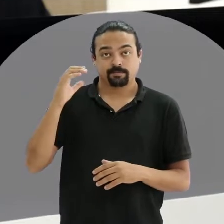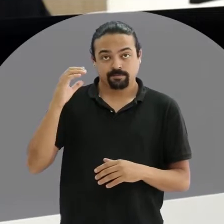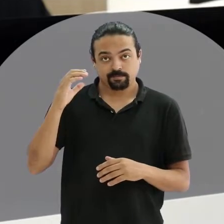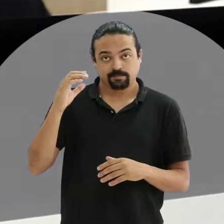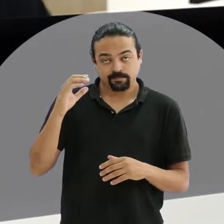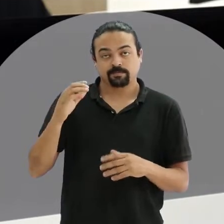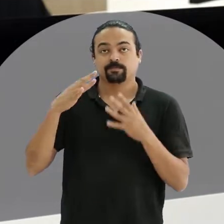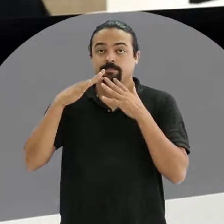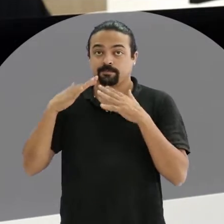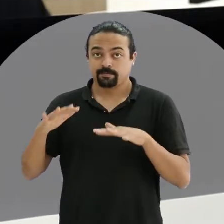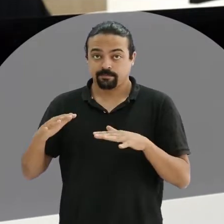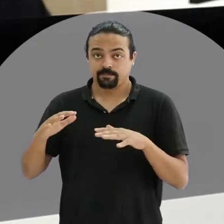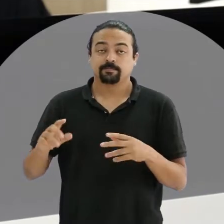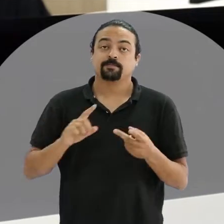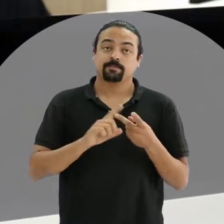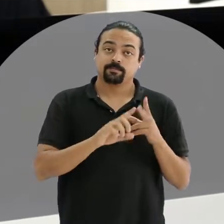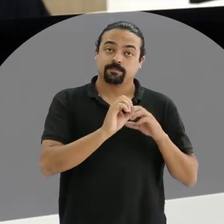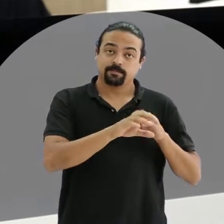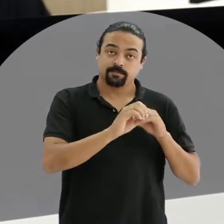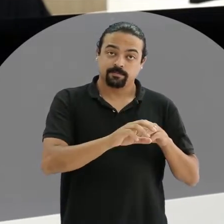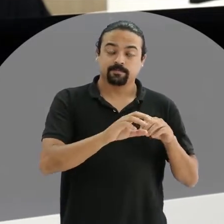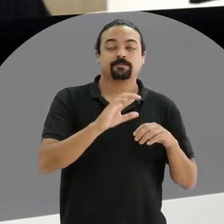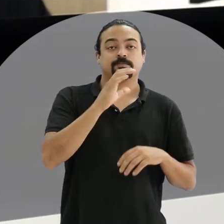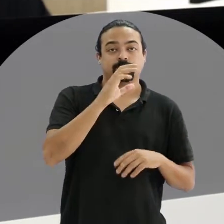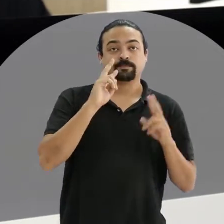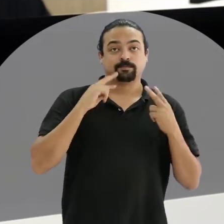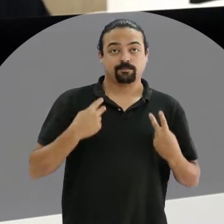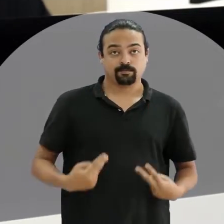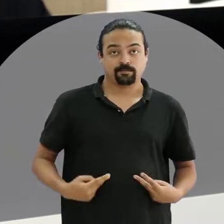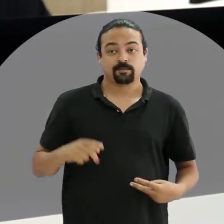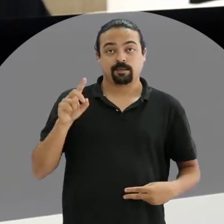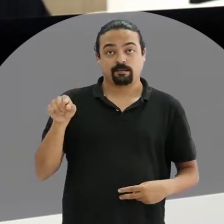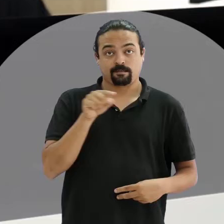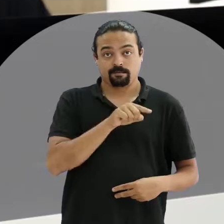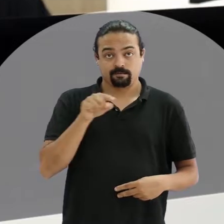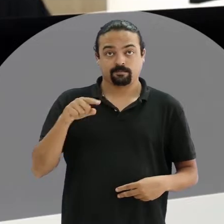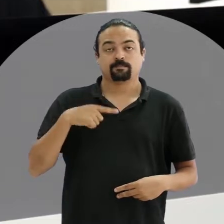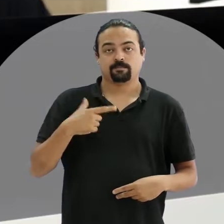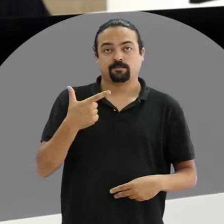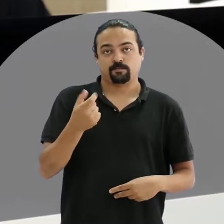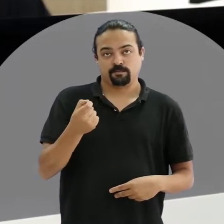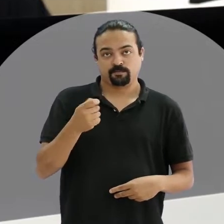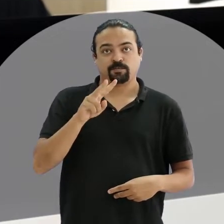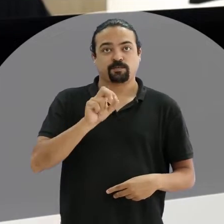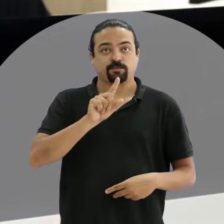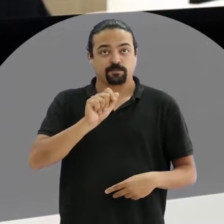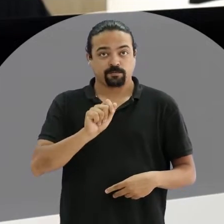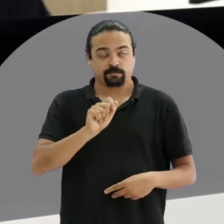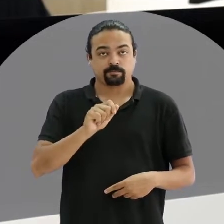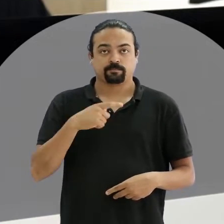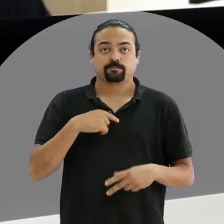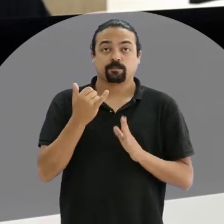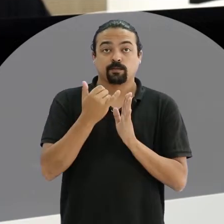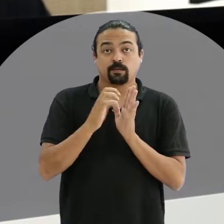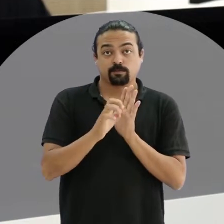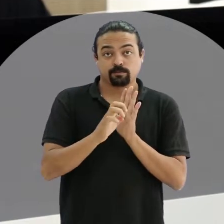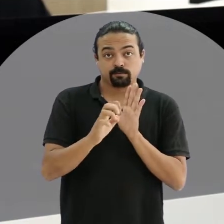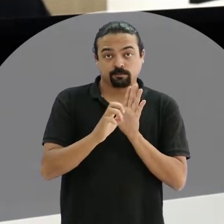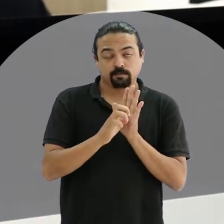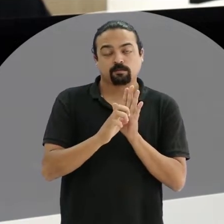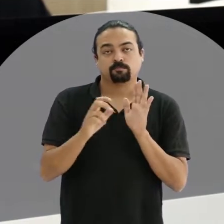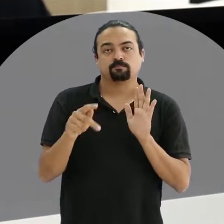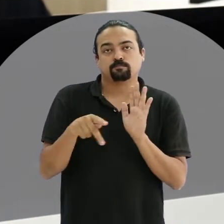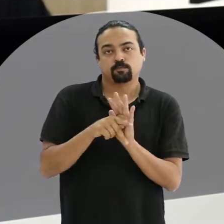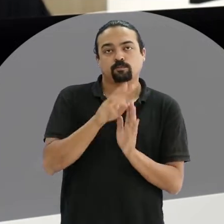Ensino de Ciências da Natureza e Ensino de Ciências Humanas. Cada uma oferece 20 vagas. O edital pode